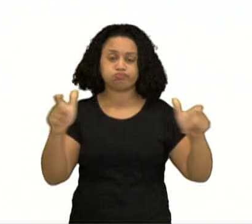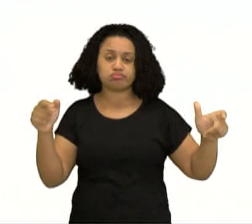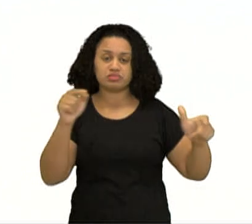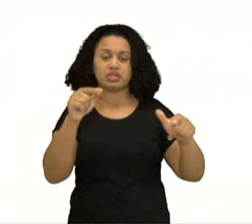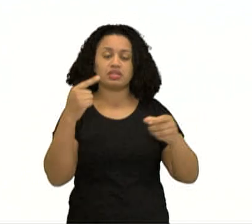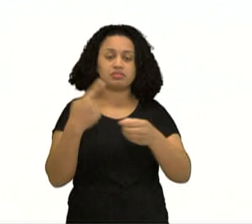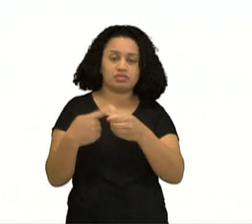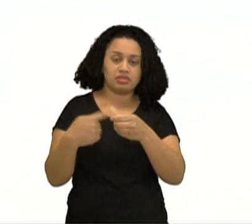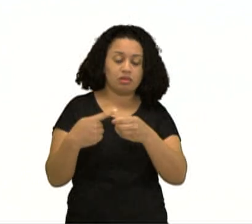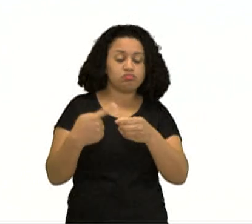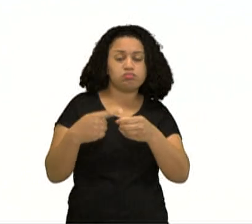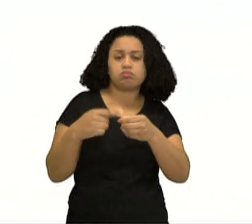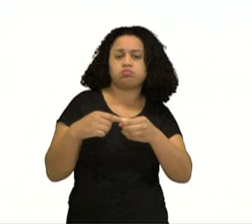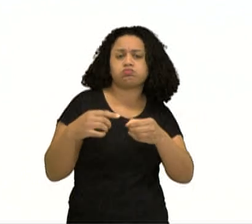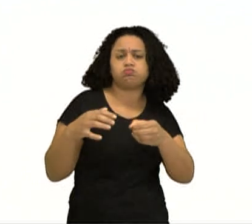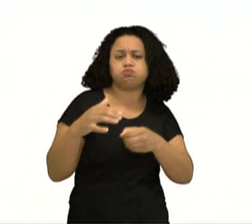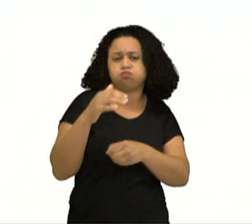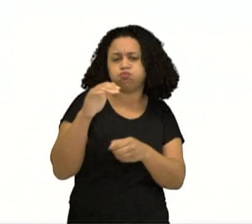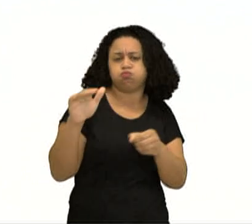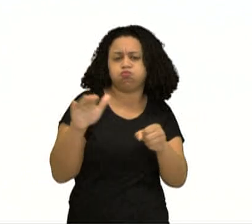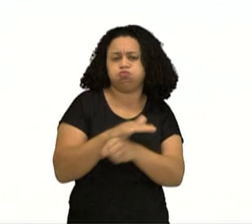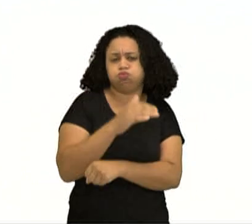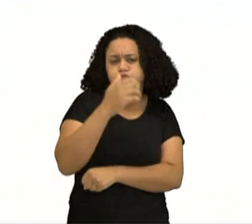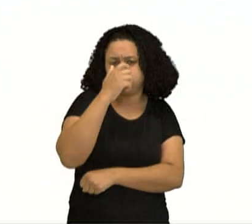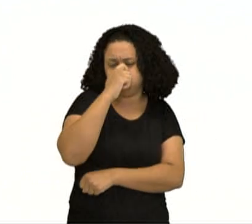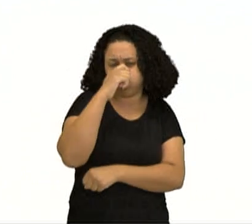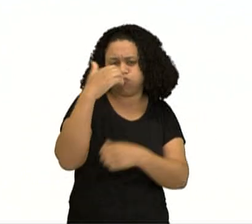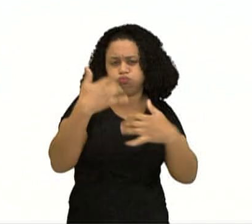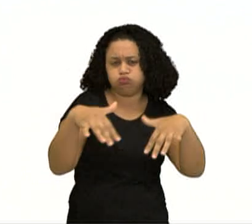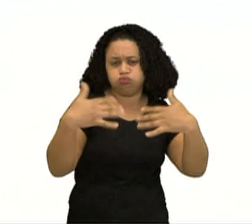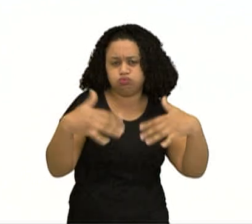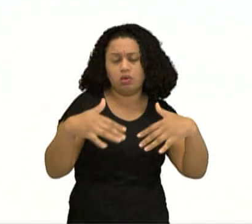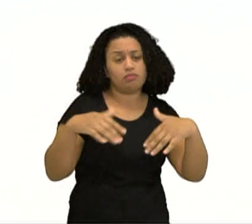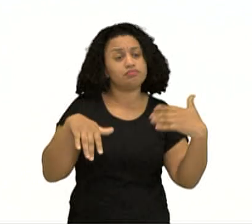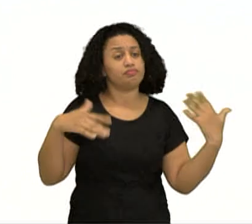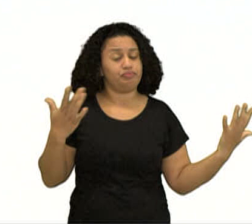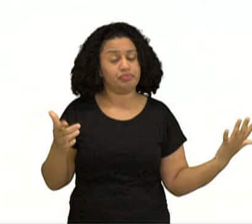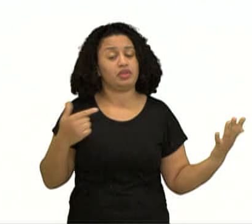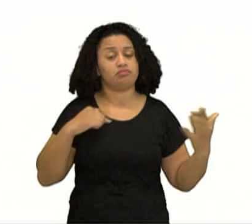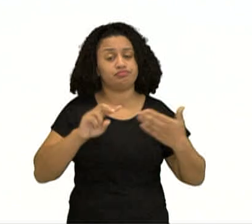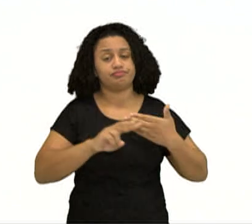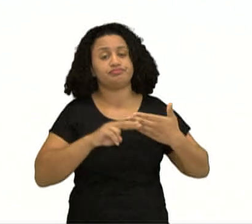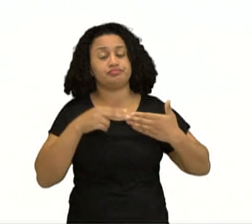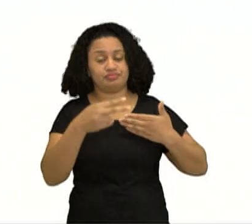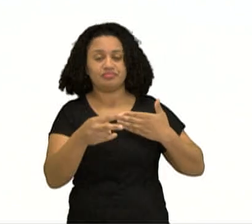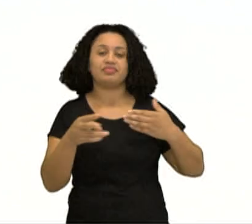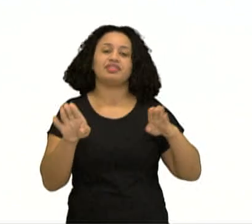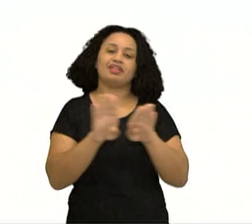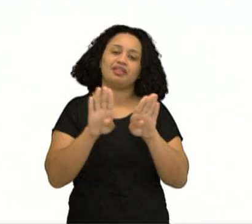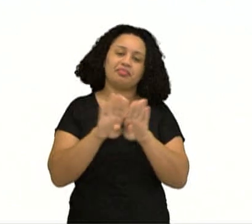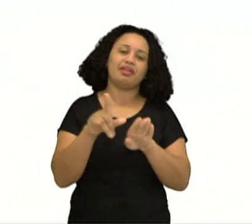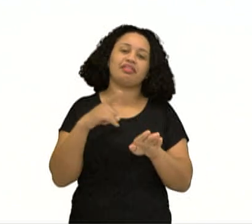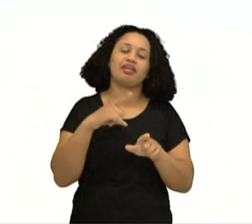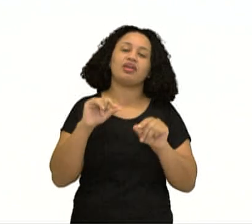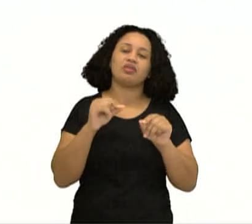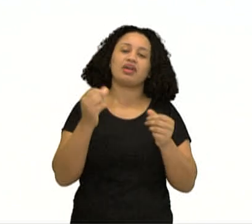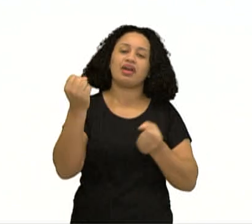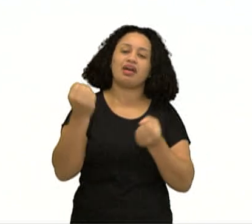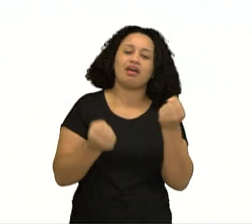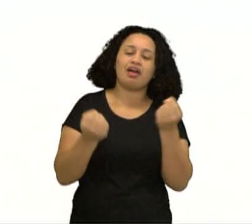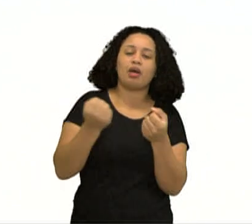as cidades incharam, fazendo assim com que, consequentemente, houvesse também um